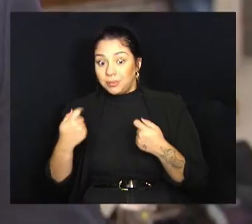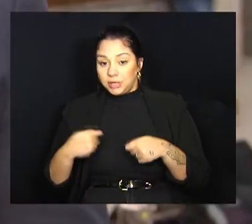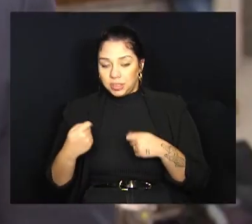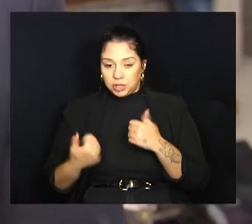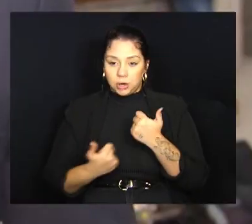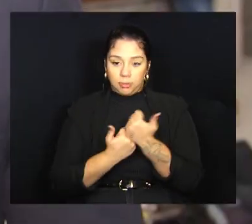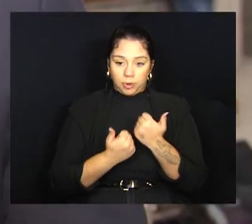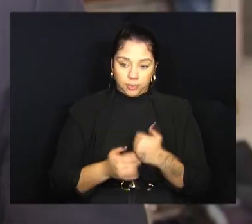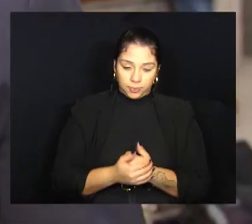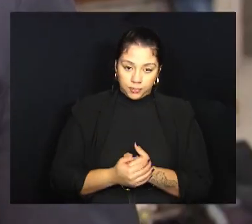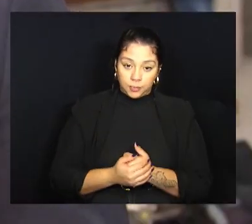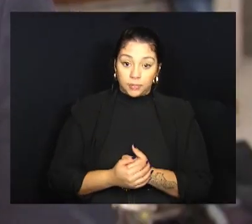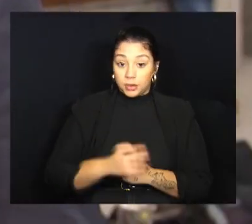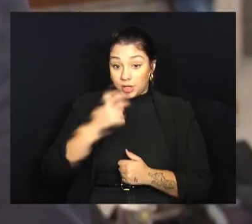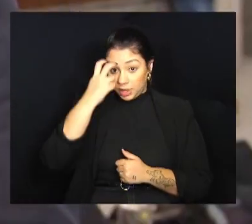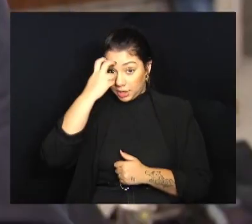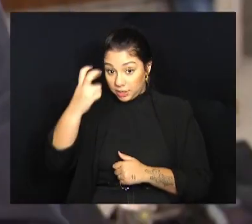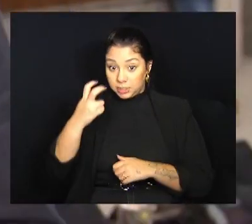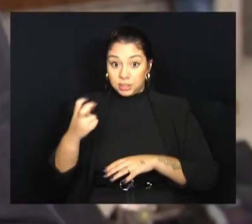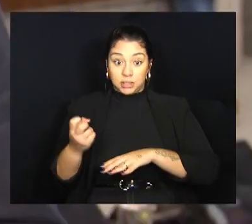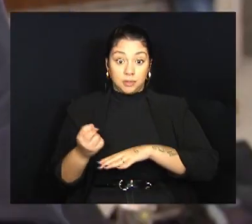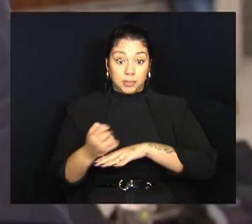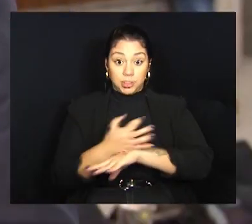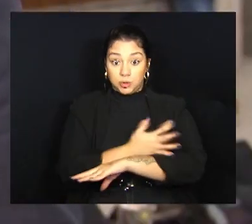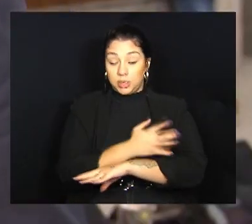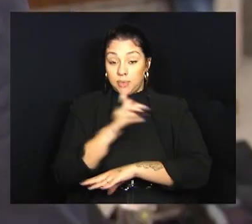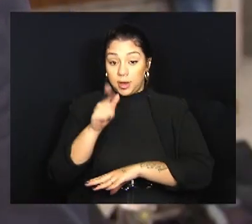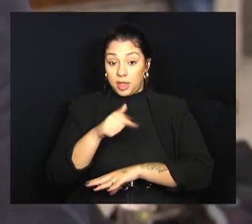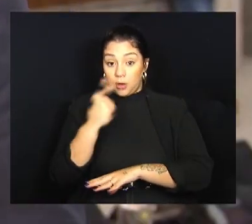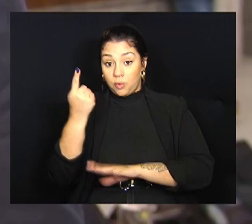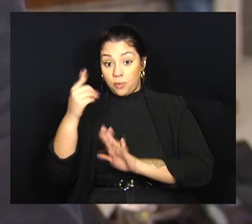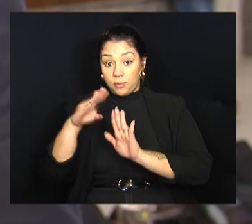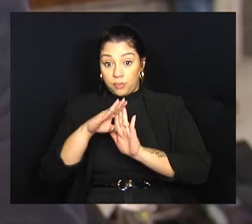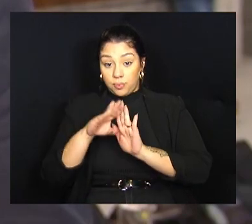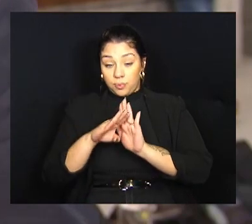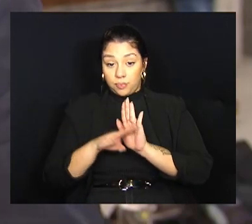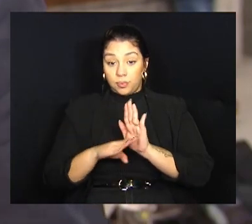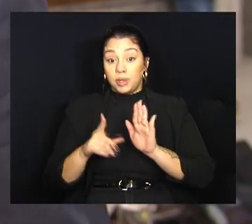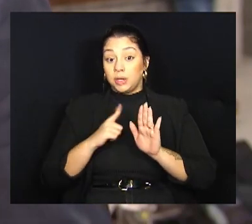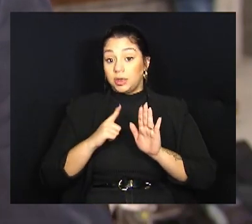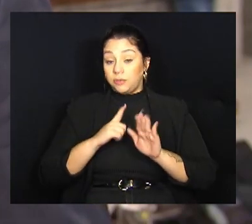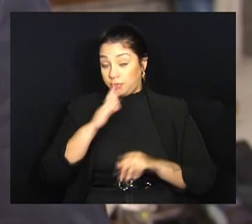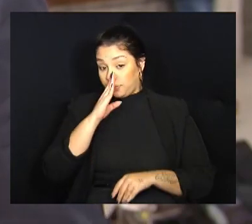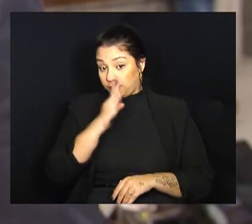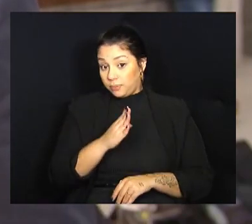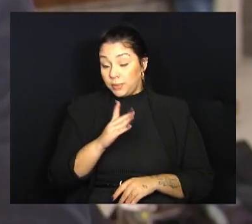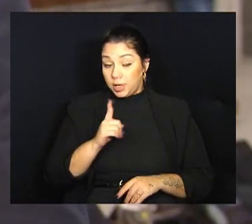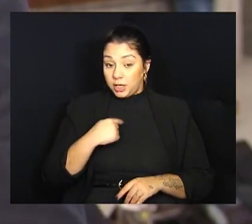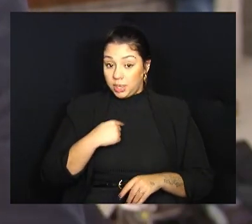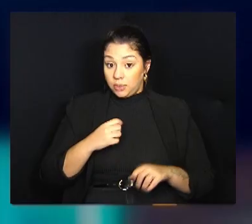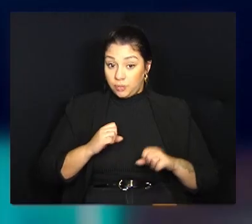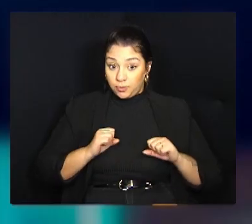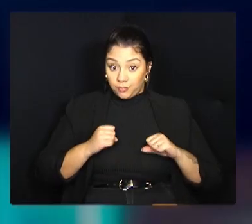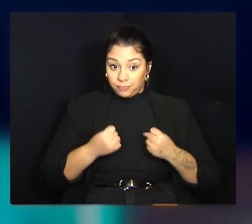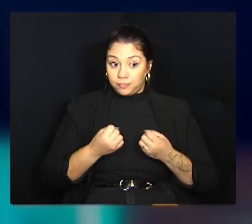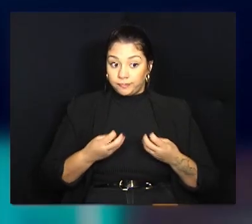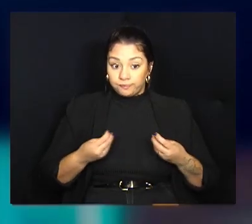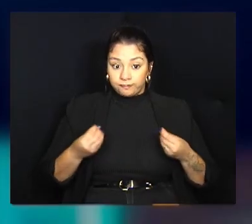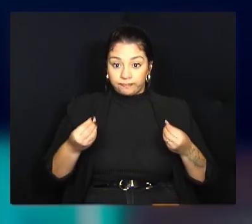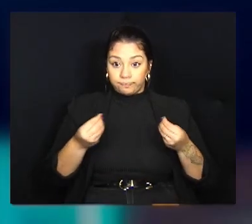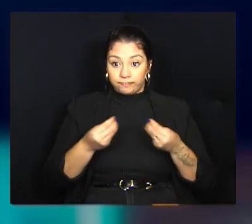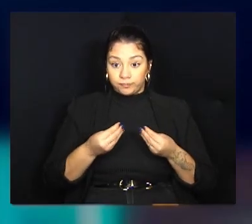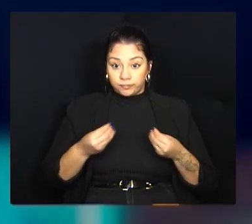A inteligência emocional foi uma das pautas que eu mais me sensibilizei no